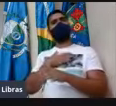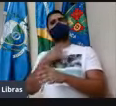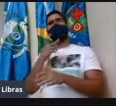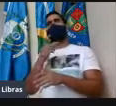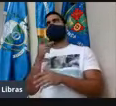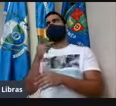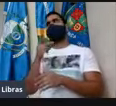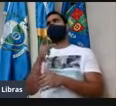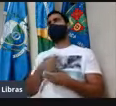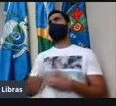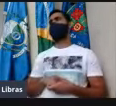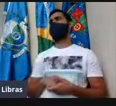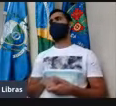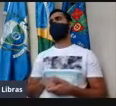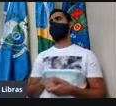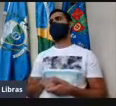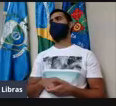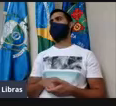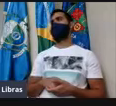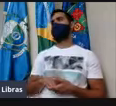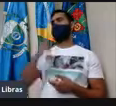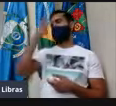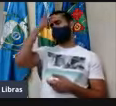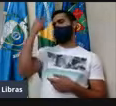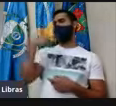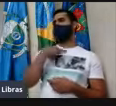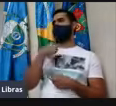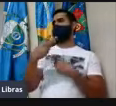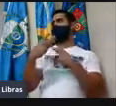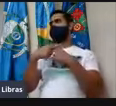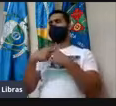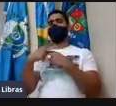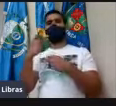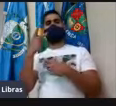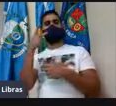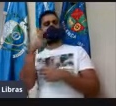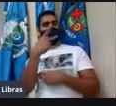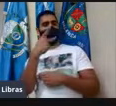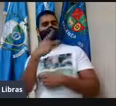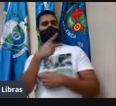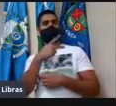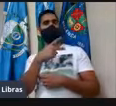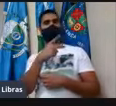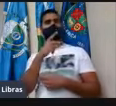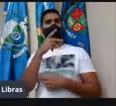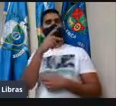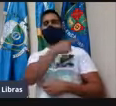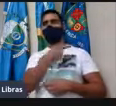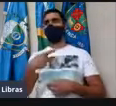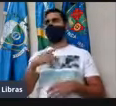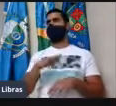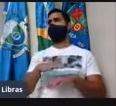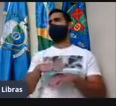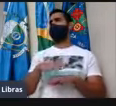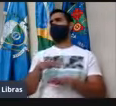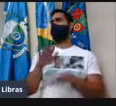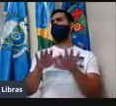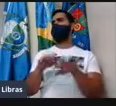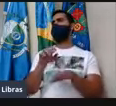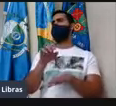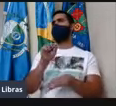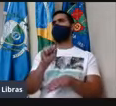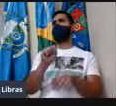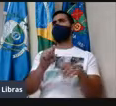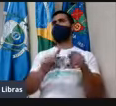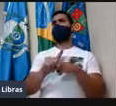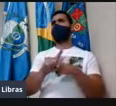falar de quem não está, que não possa se defender. Mas a gente está falando da tua gestão, que já está mais de 8 meses, né, Juarez?